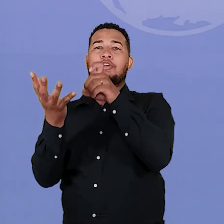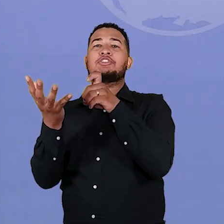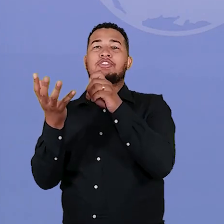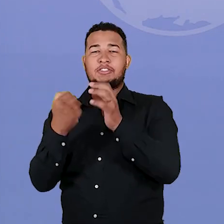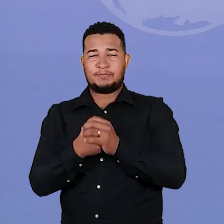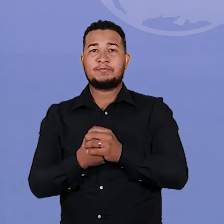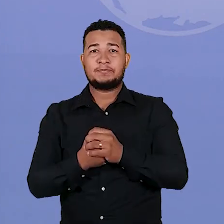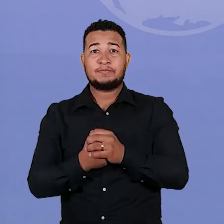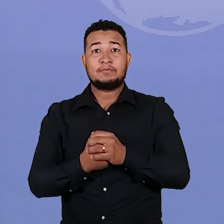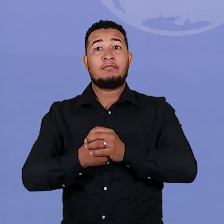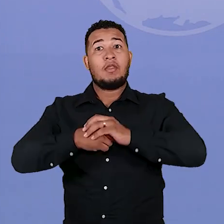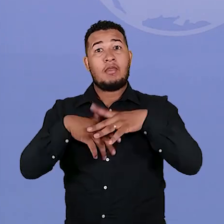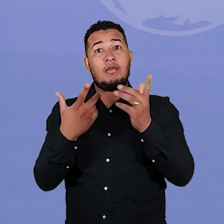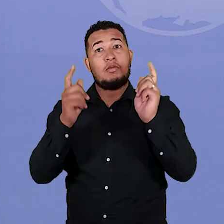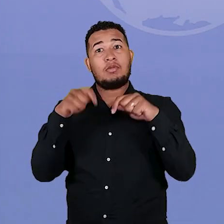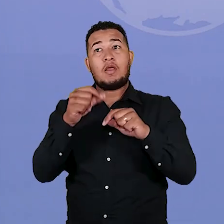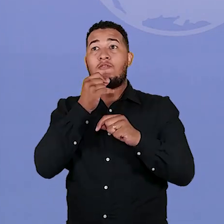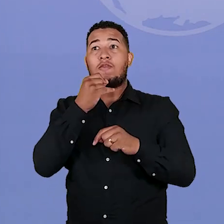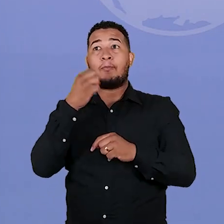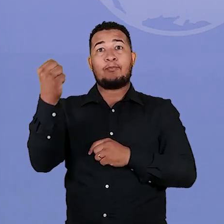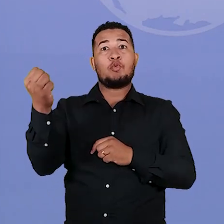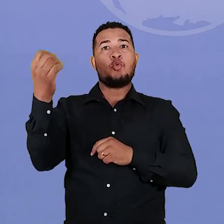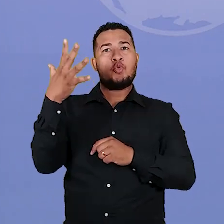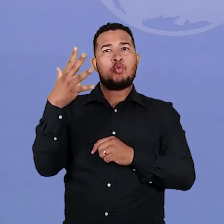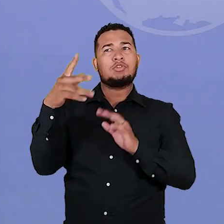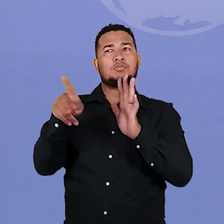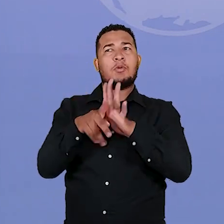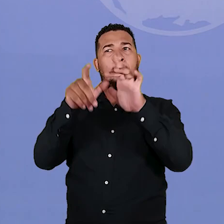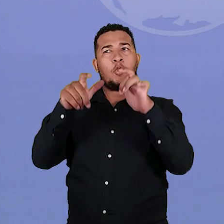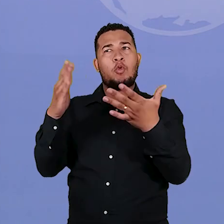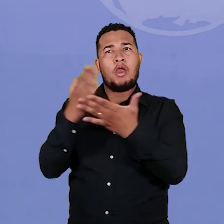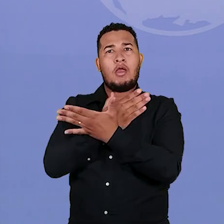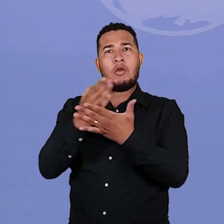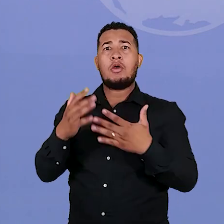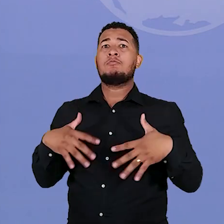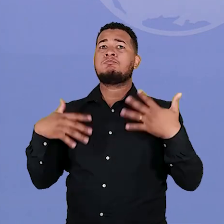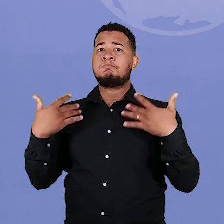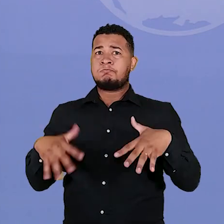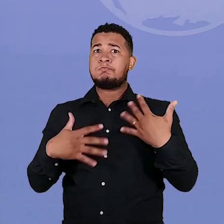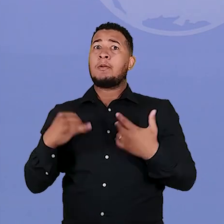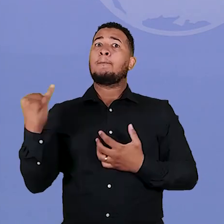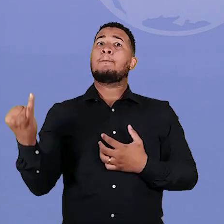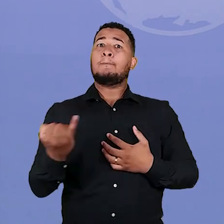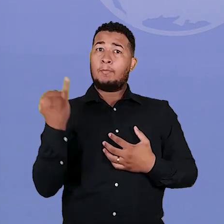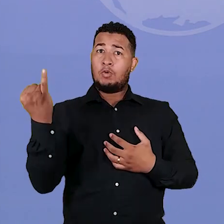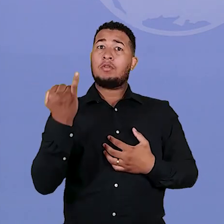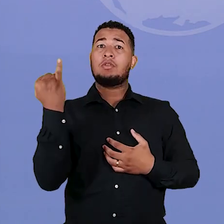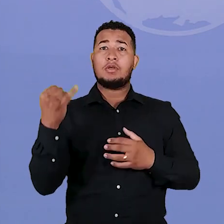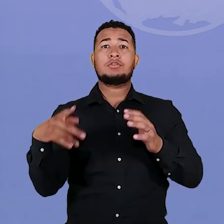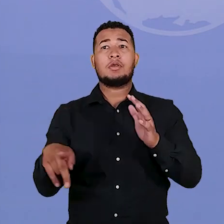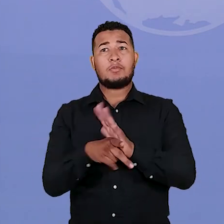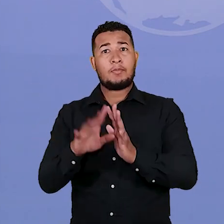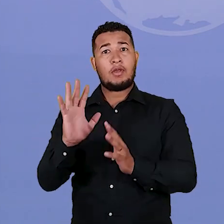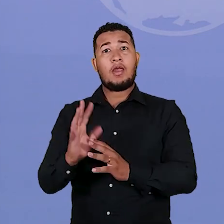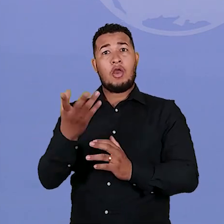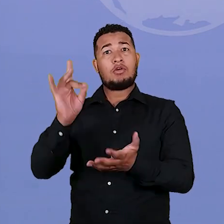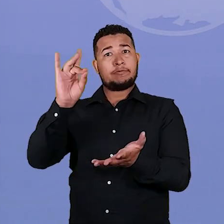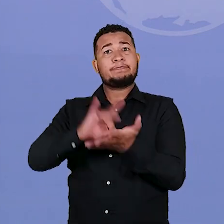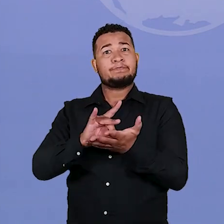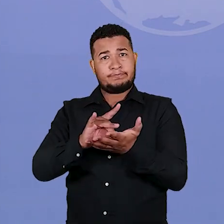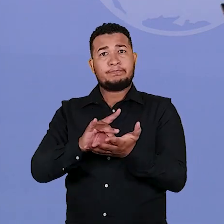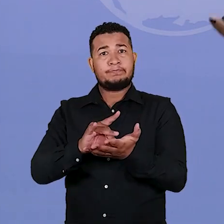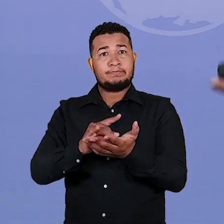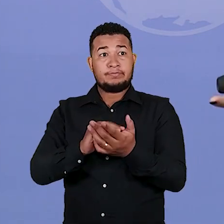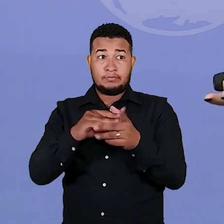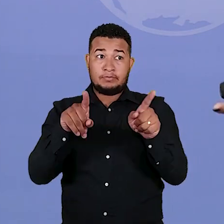produção do oxigênio. Então, a disponibilidade da luz em um determinado local é muito importante para que